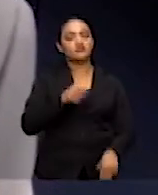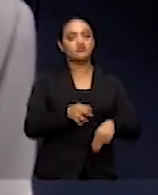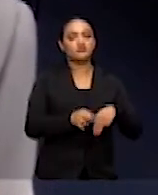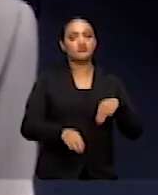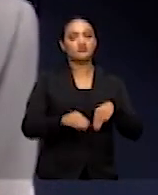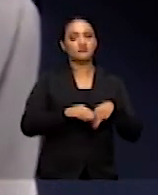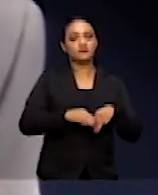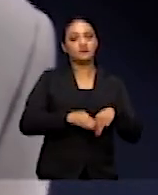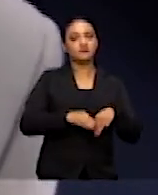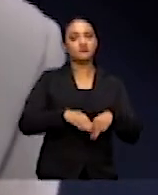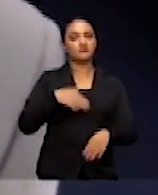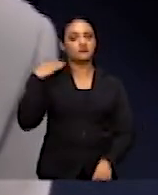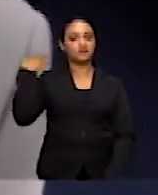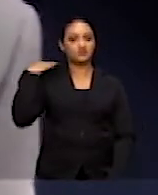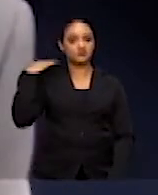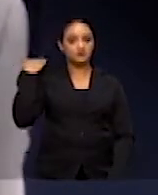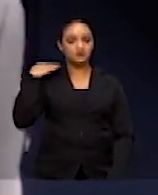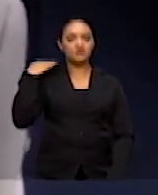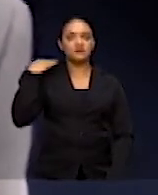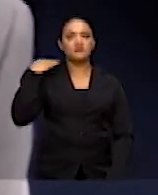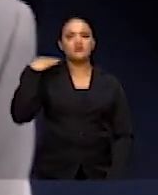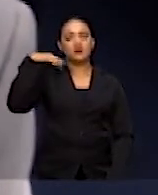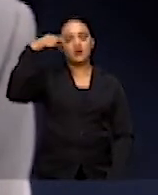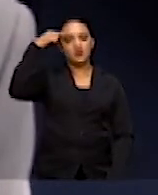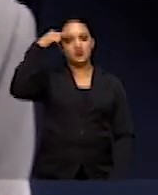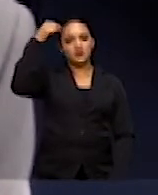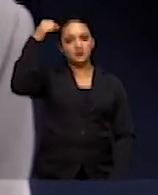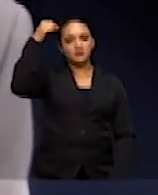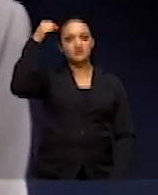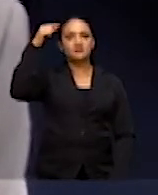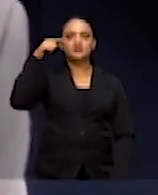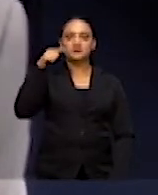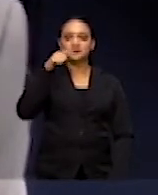Barroso. Excelentíssimo senhor ministro Luiz Edson Fachin.